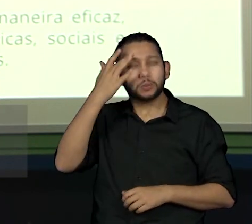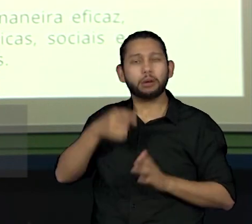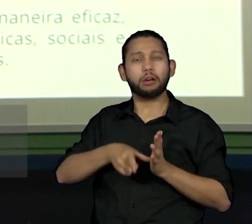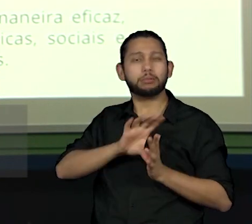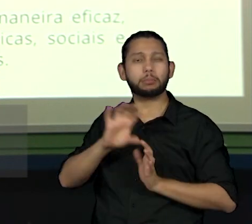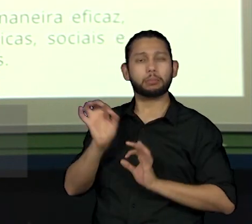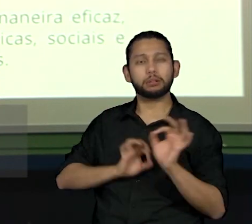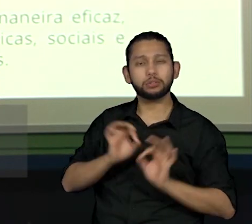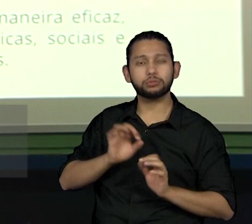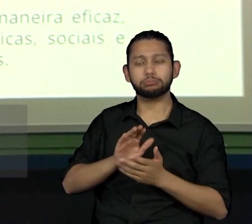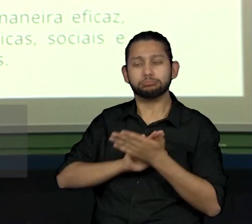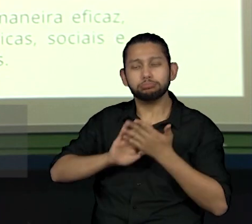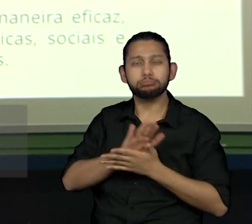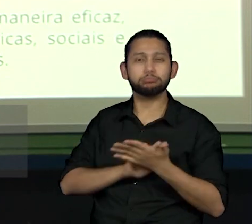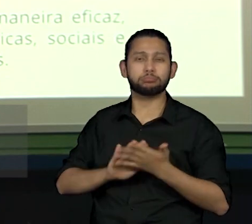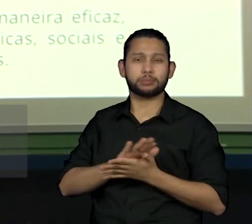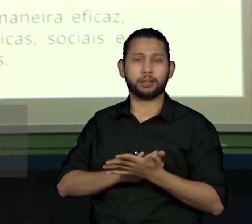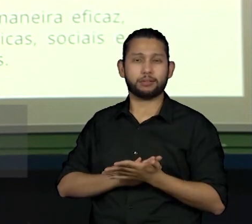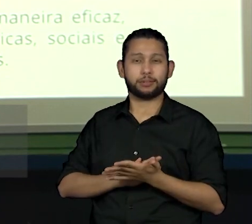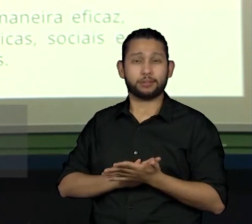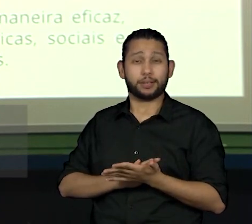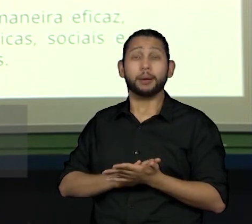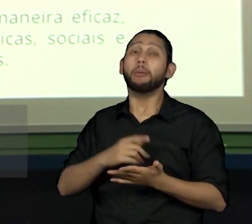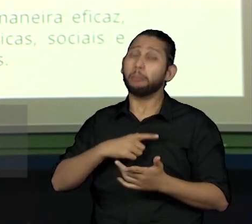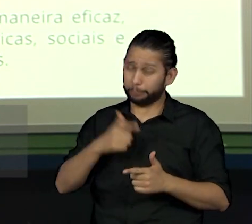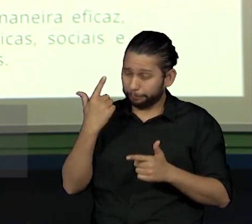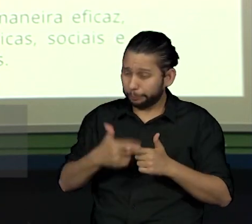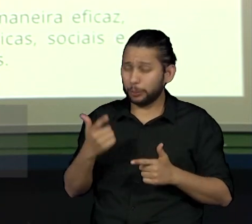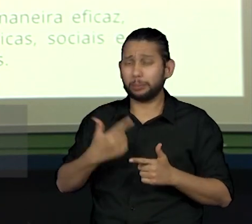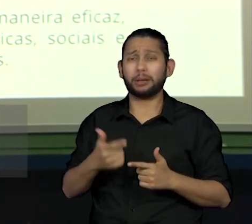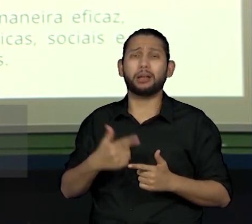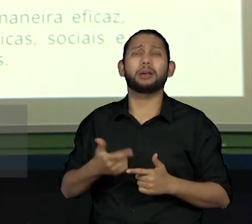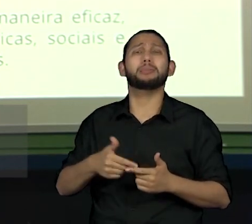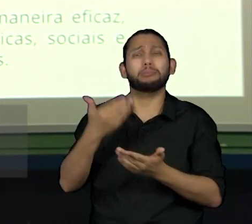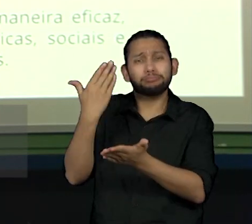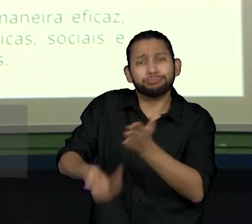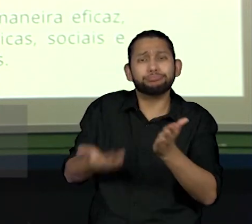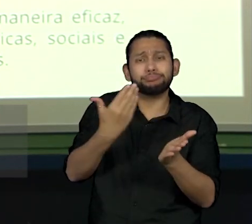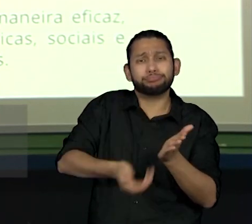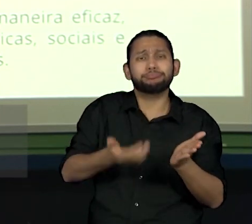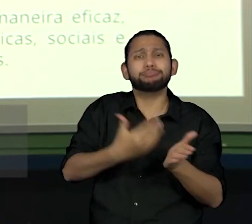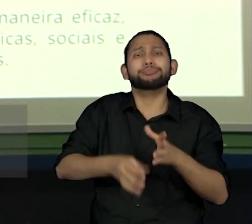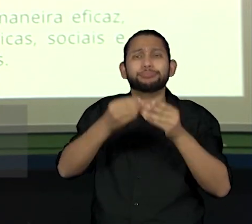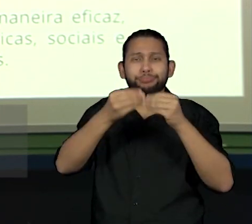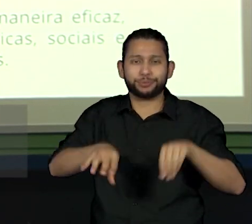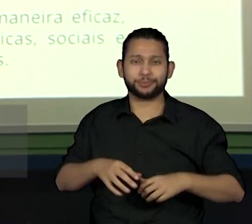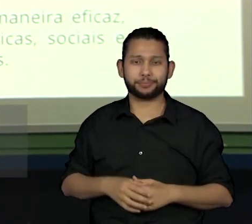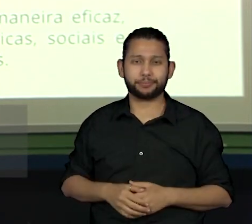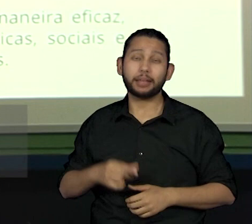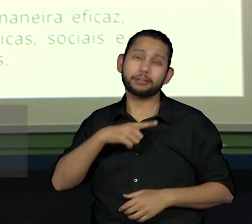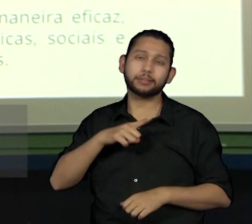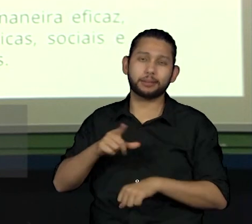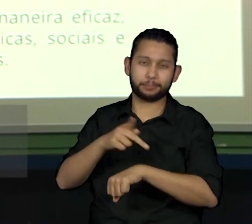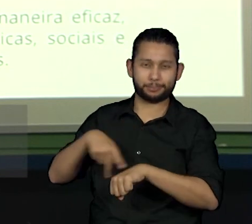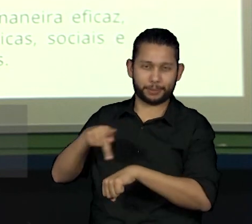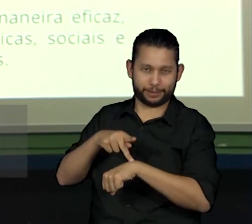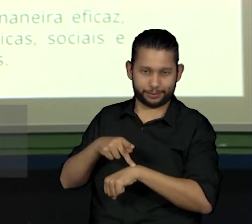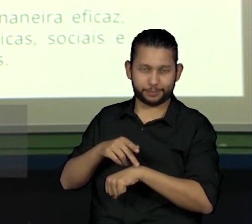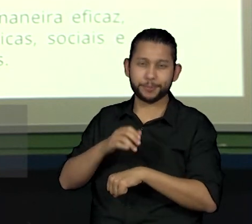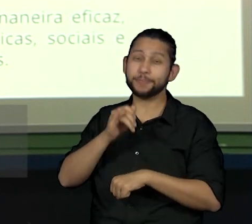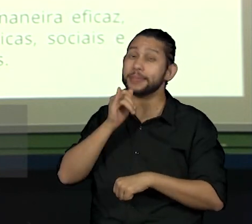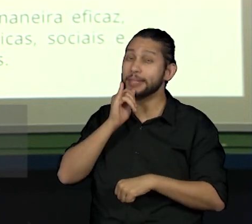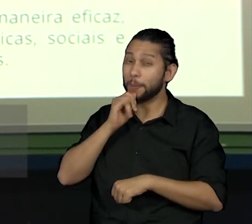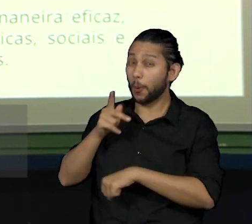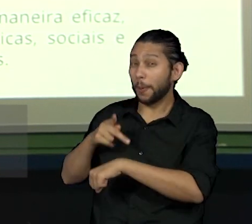desses movimentos das esferas terrestres, se não está preparada para enfrentá-los. Então, muitos países, principalmente aqueles que estão